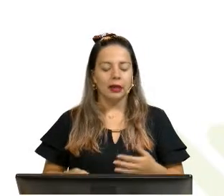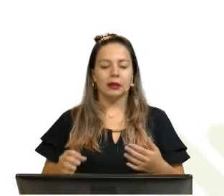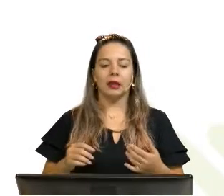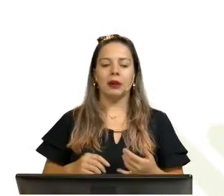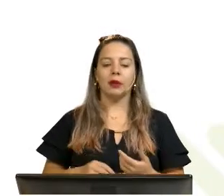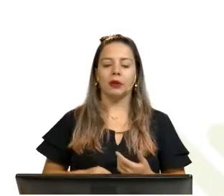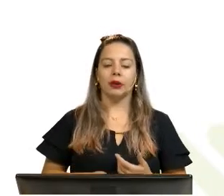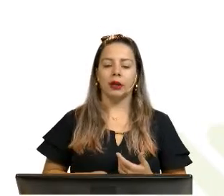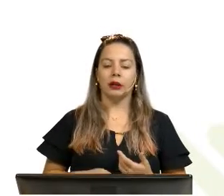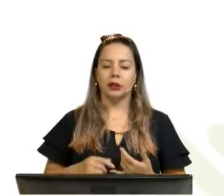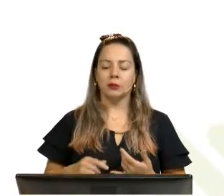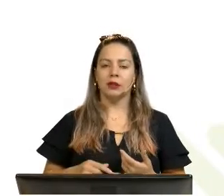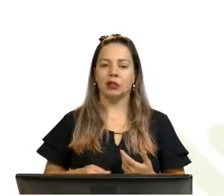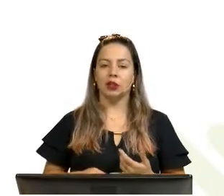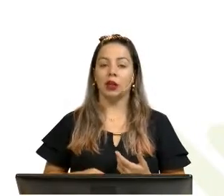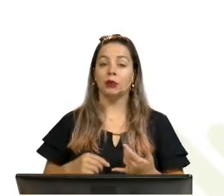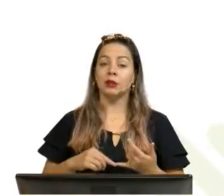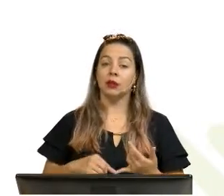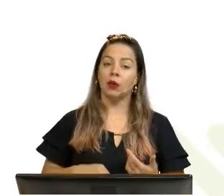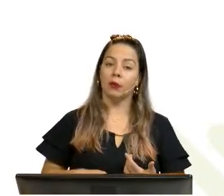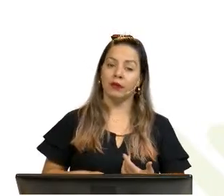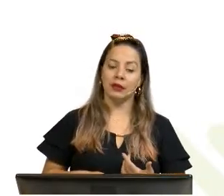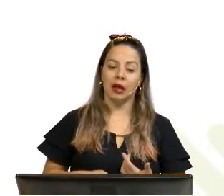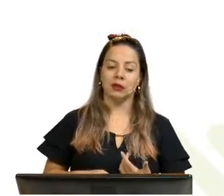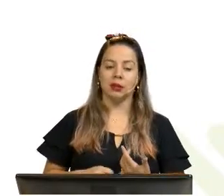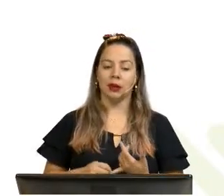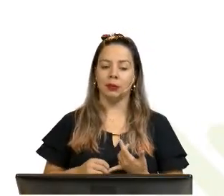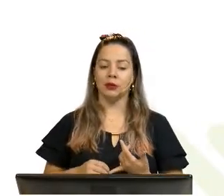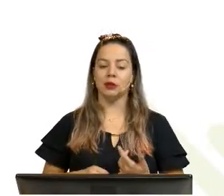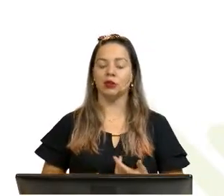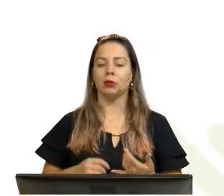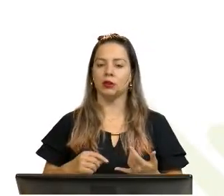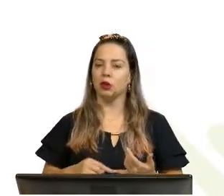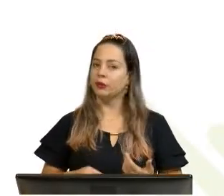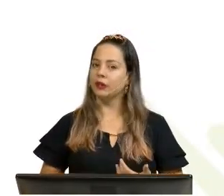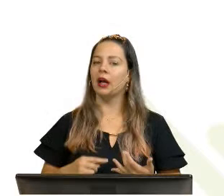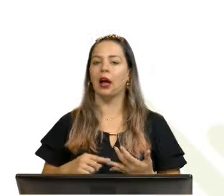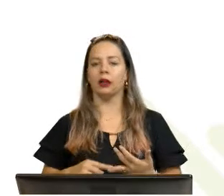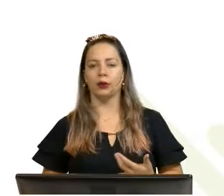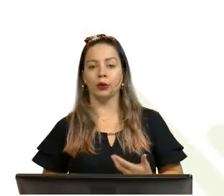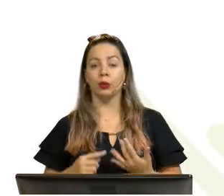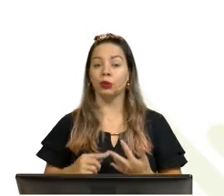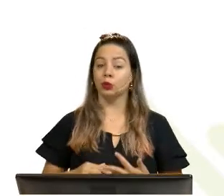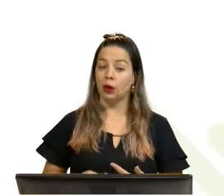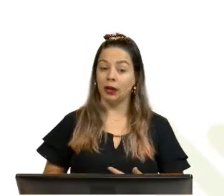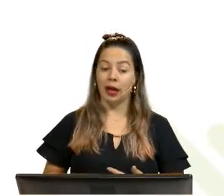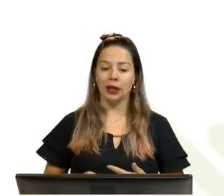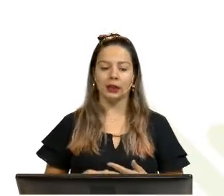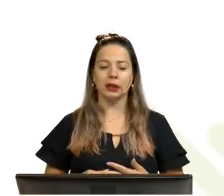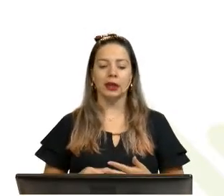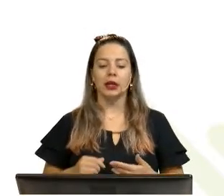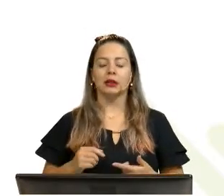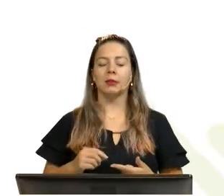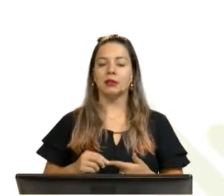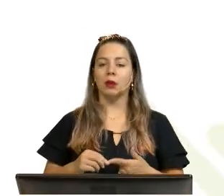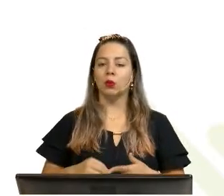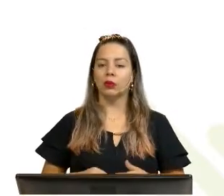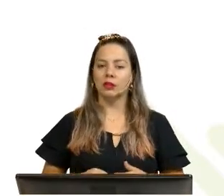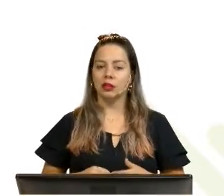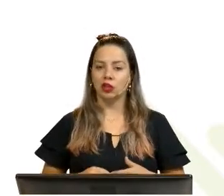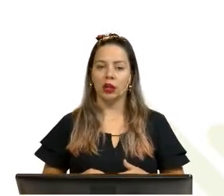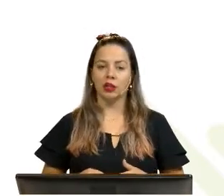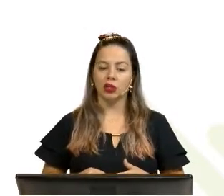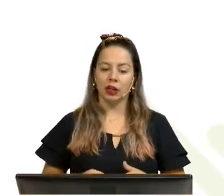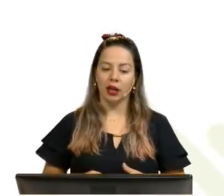têm microorganismos deste reino que são aproveitados na produção de alimentos como finnair iorgute coalhada também são